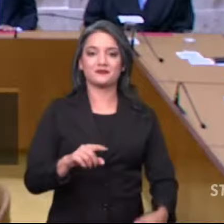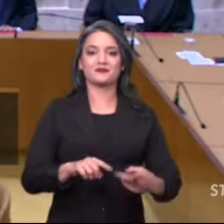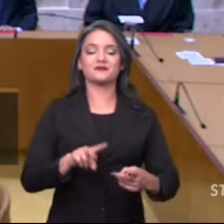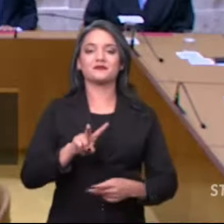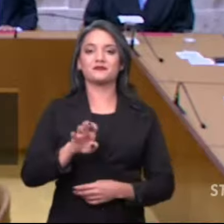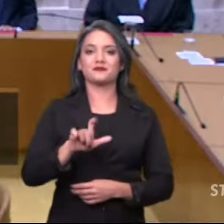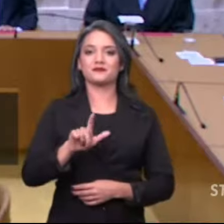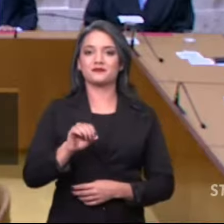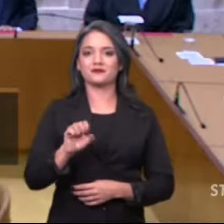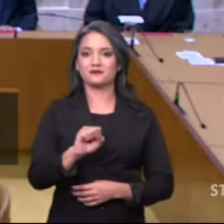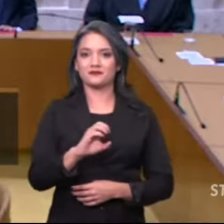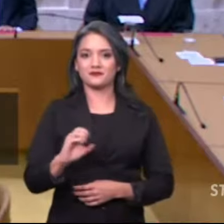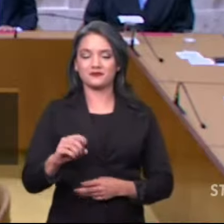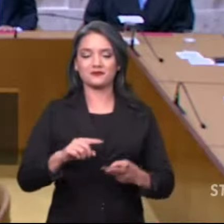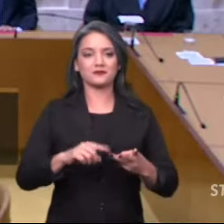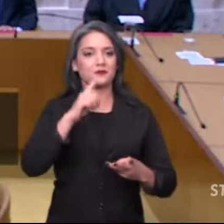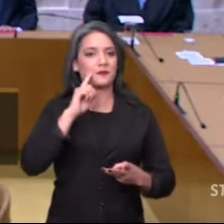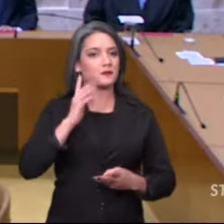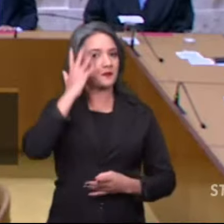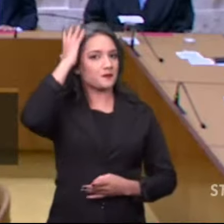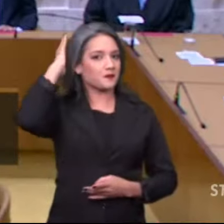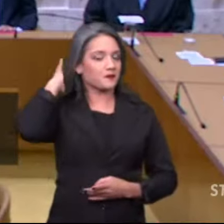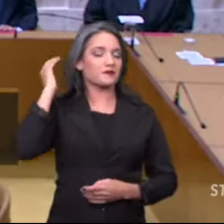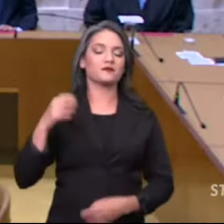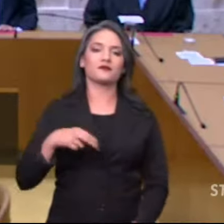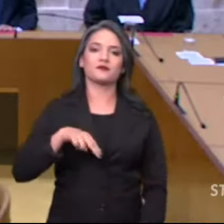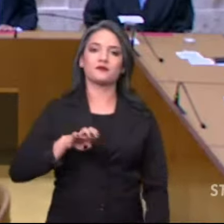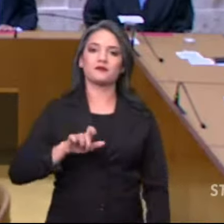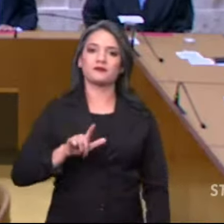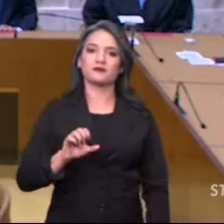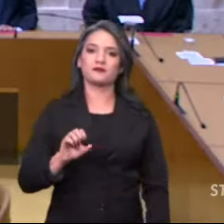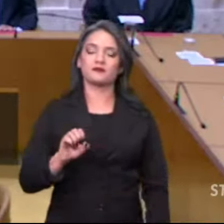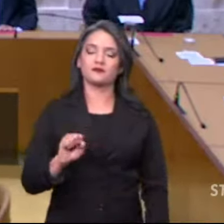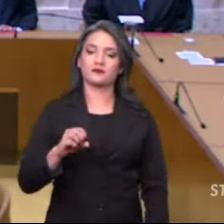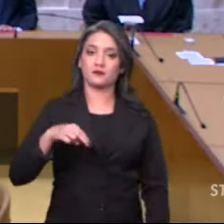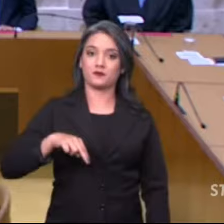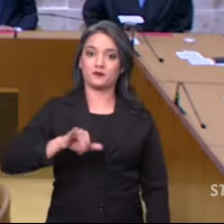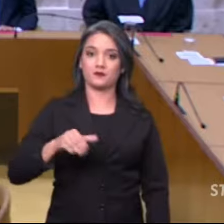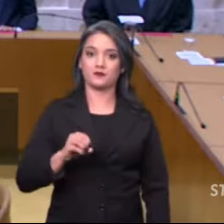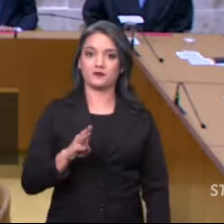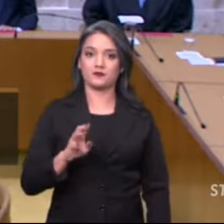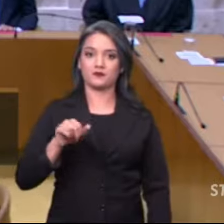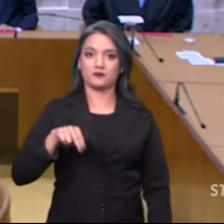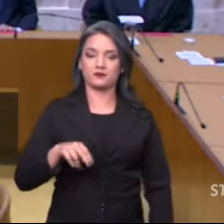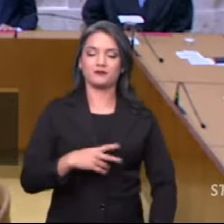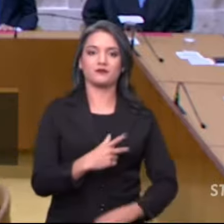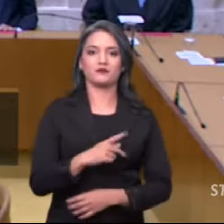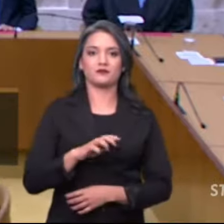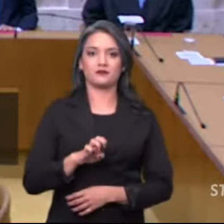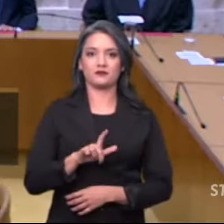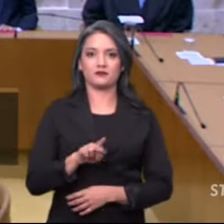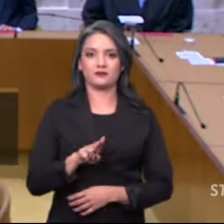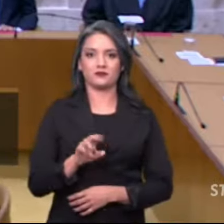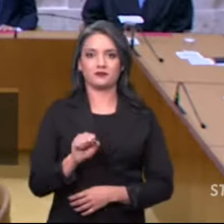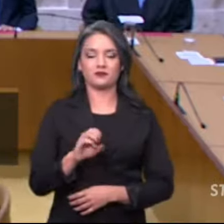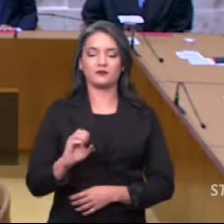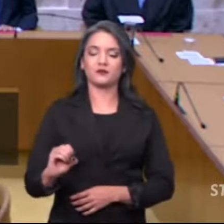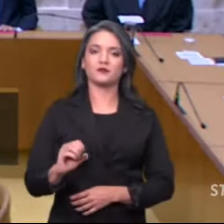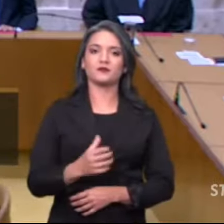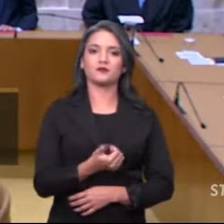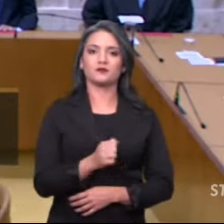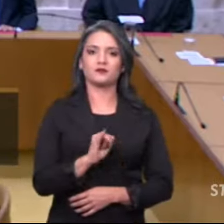Carlos Mário Veloso, ministro Marco Aurélio, ministro Nelson Jobim, ministro César Peluso, ministro Carlos Aires